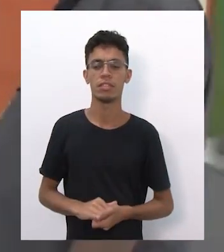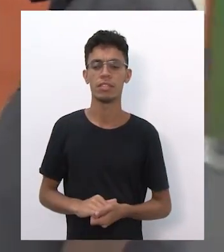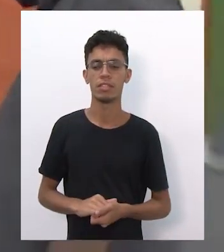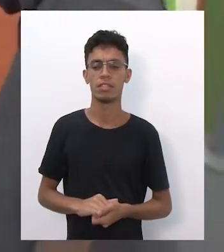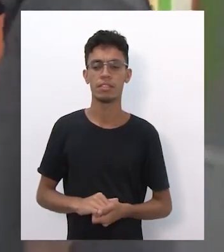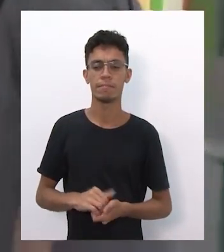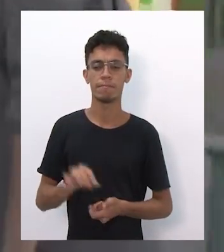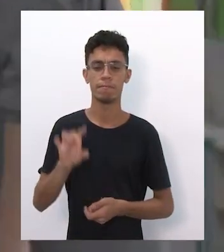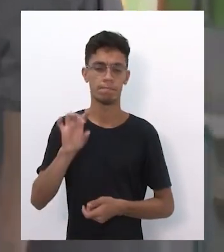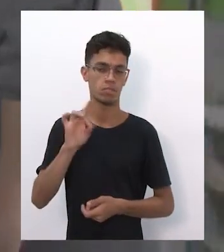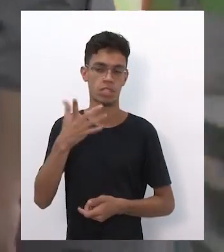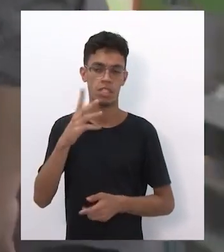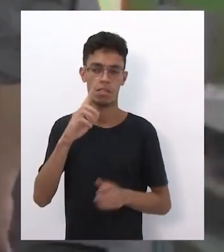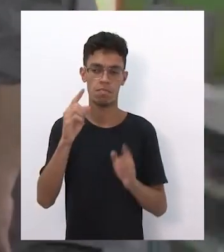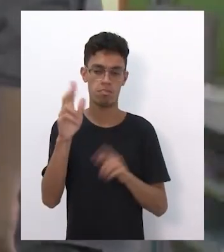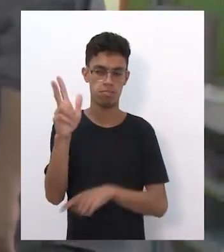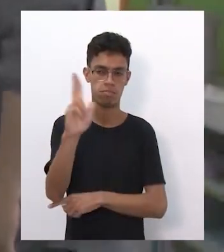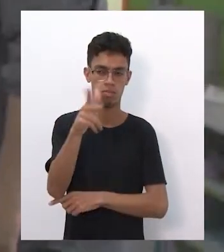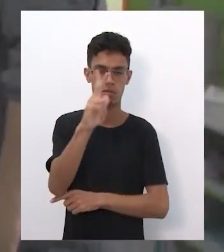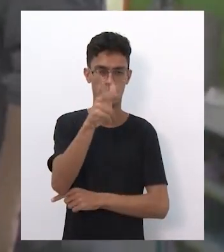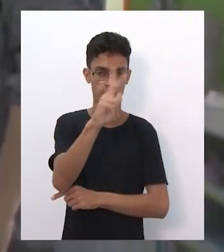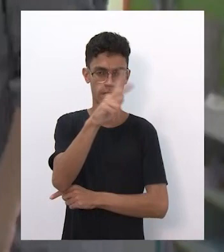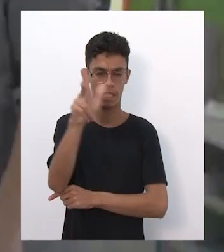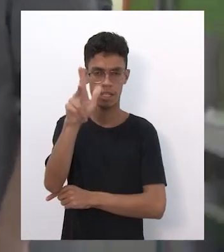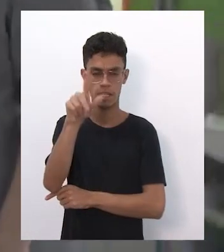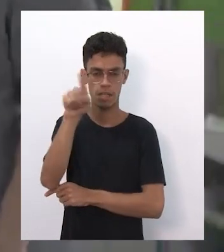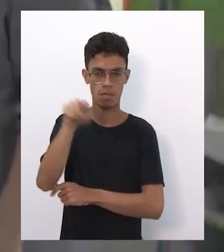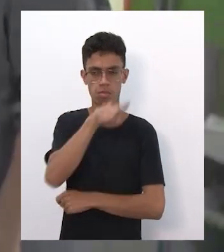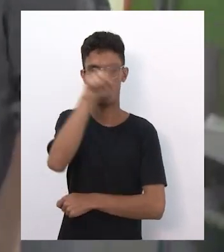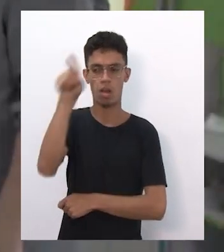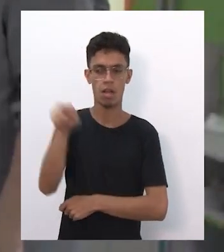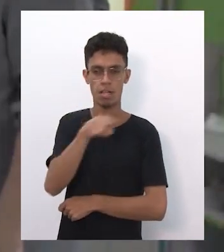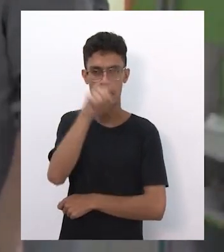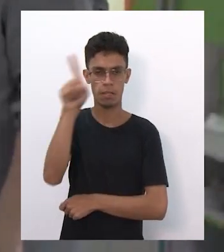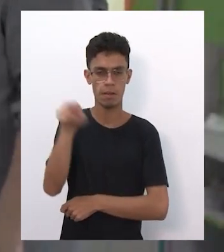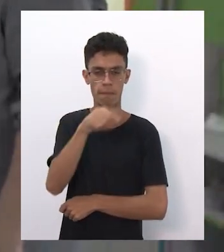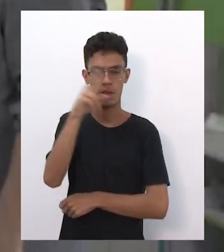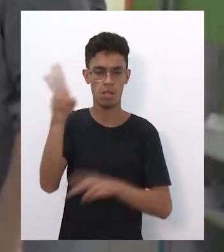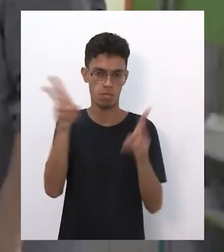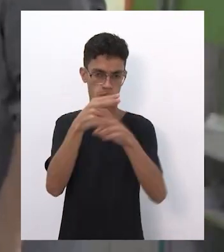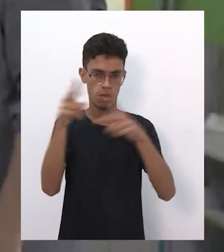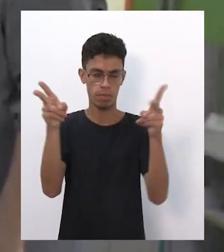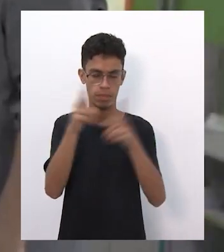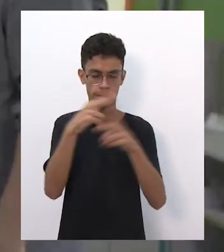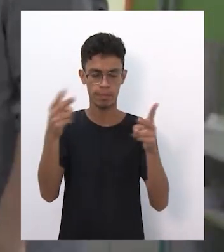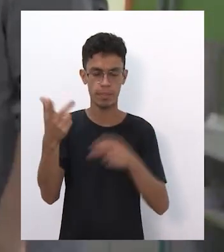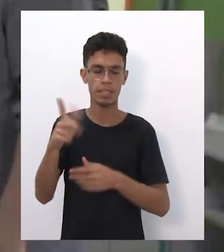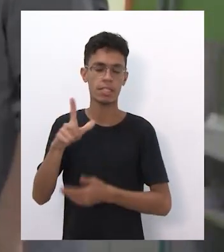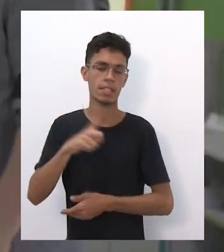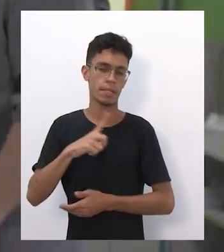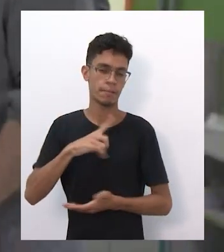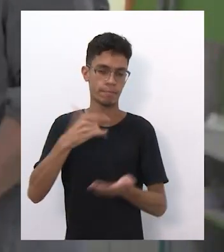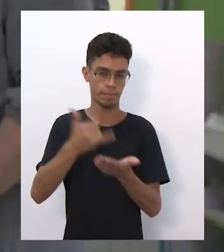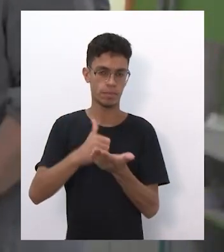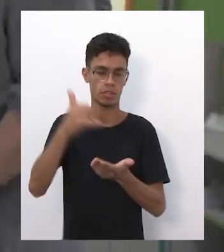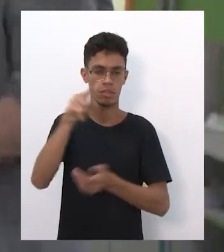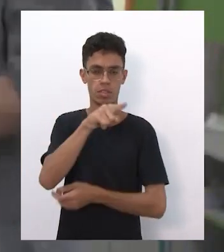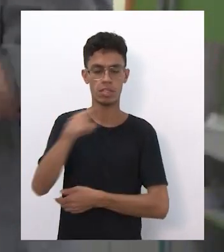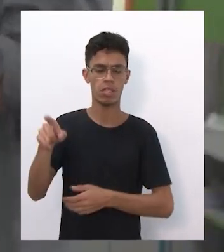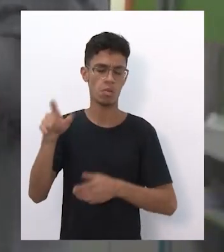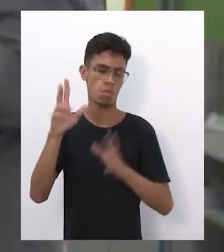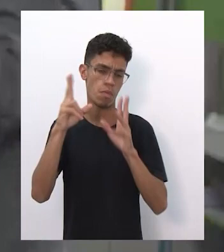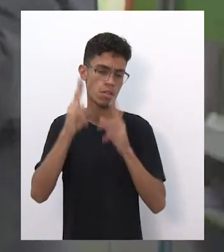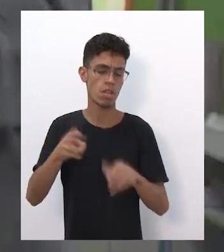hélice, ela é capaz de produzir e acender o LED. Ok? Vocês podem